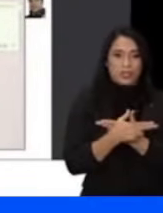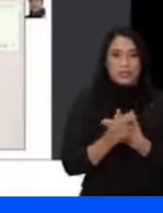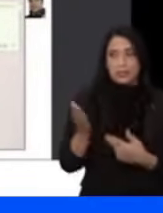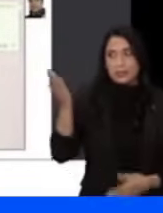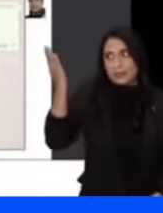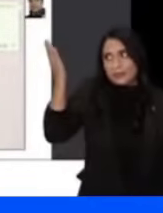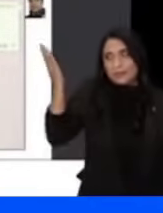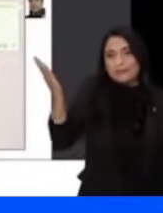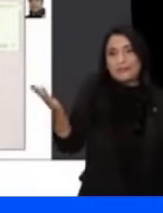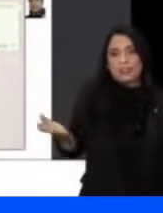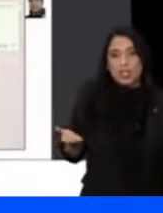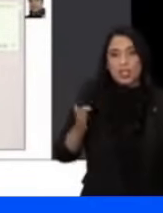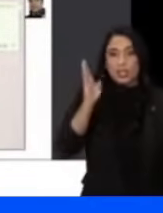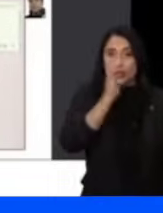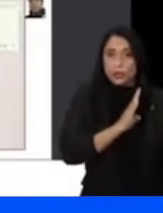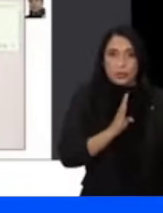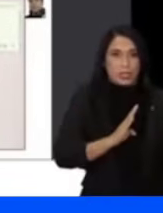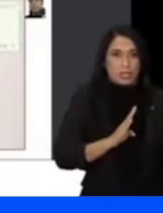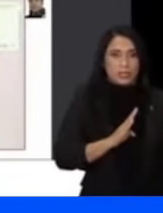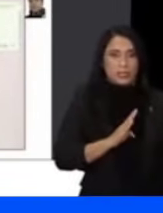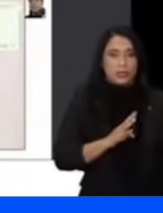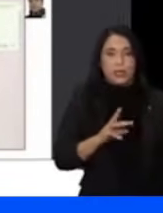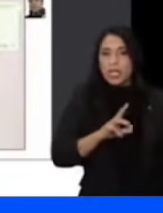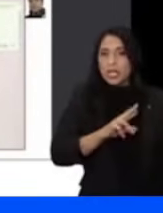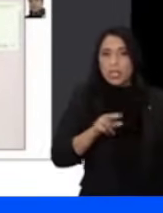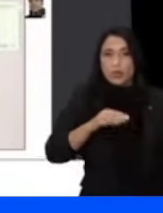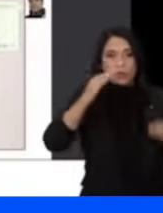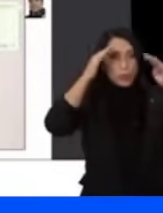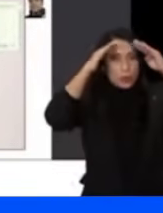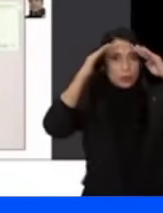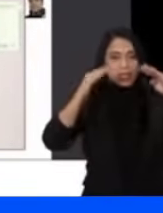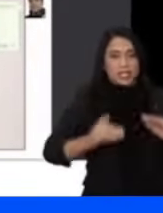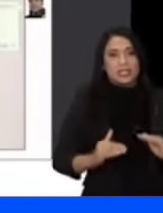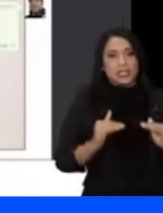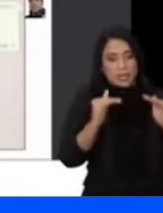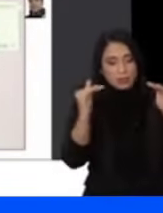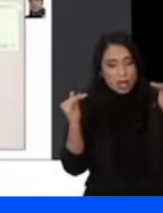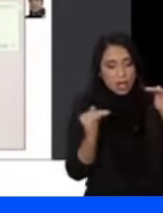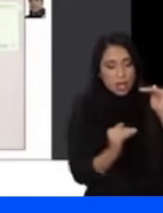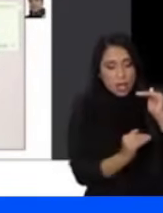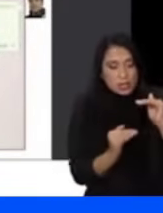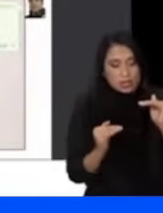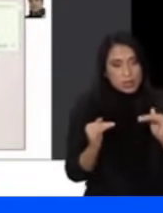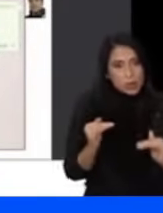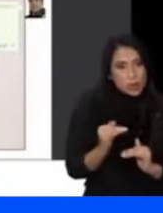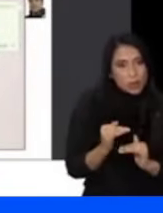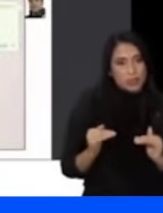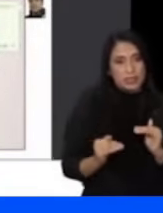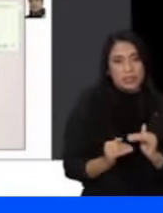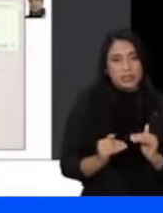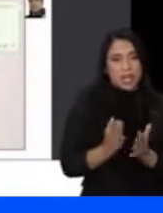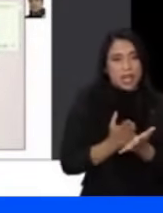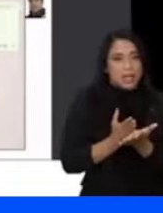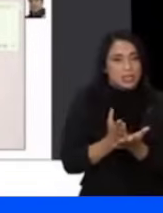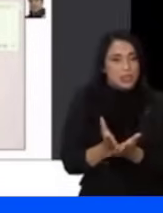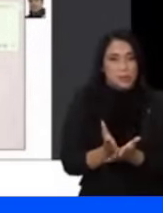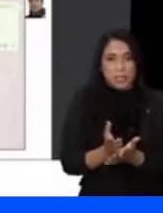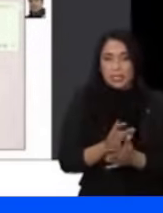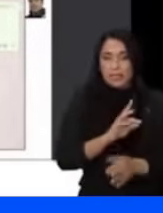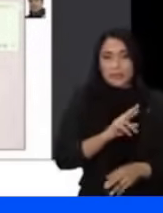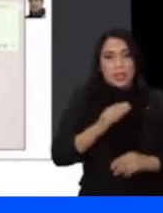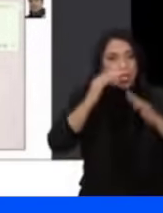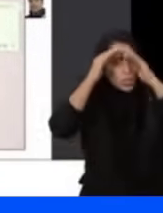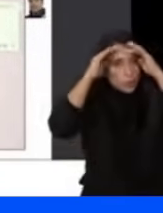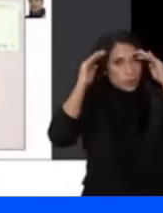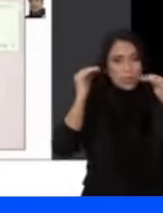brasileiras, desrespeitando a hierarquia, desrespeitando a disciplina. Não bastasse desrespeitar a democracia, não